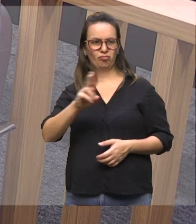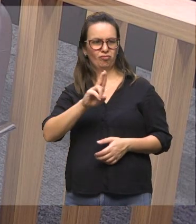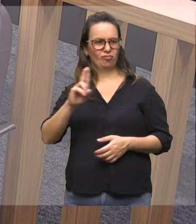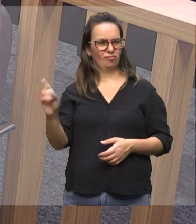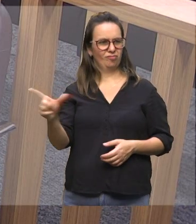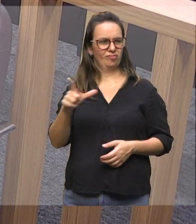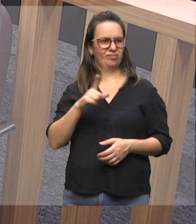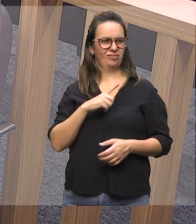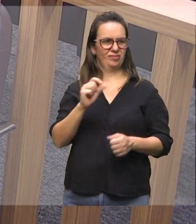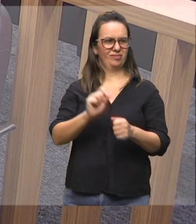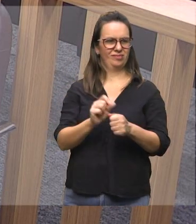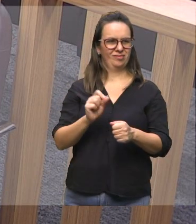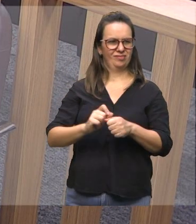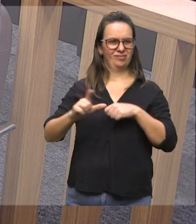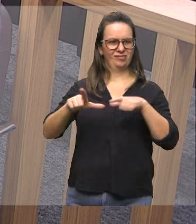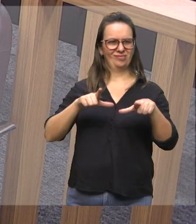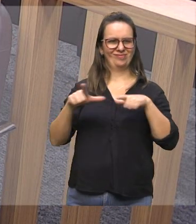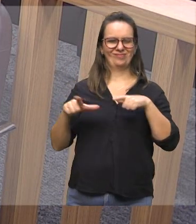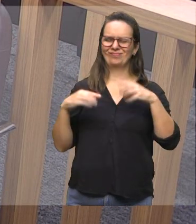trabalho